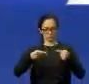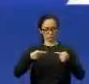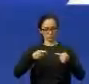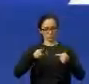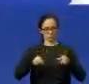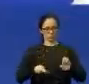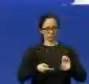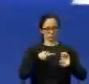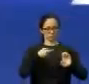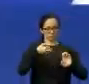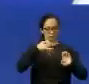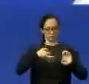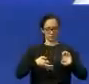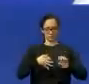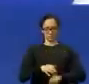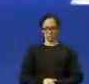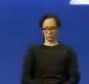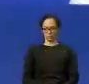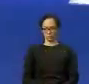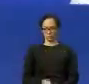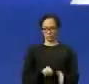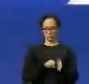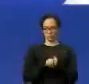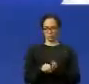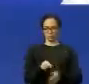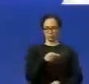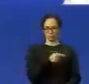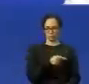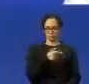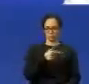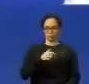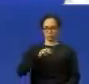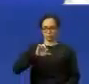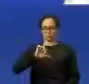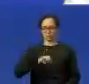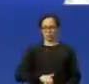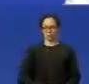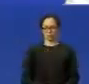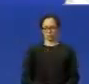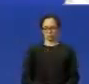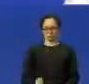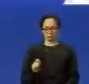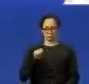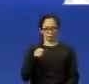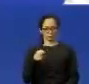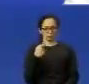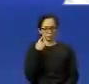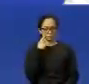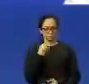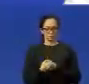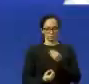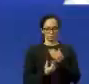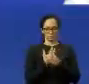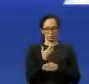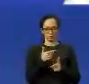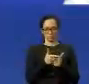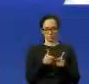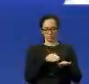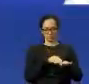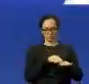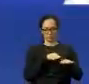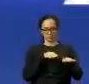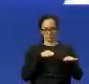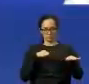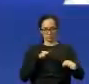E para a questão 178. Para a questão 179, ele fala a respeito também de um problema do trânsito nas grandes